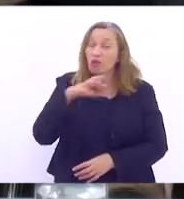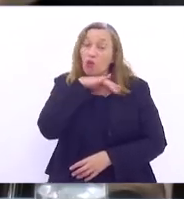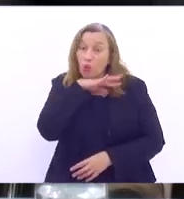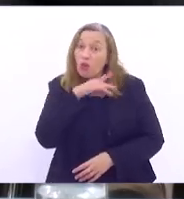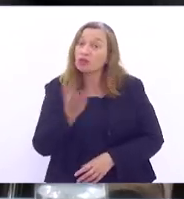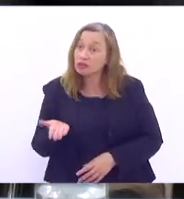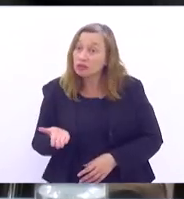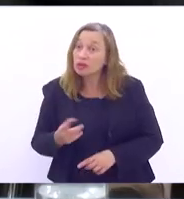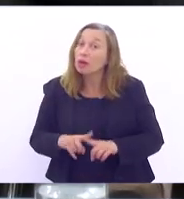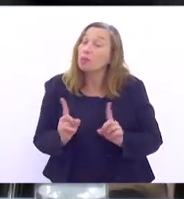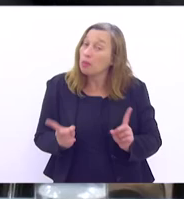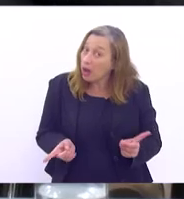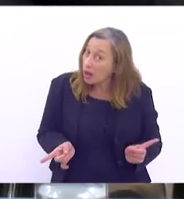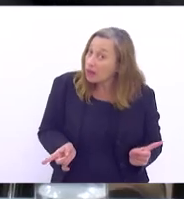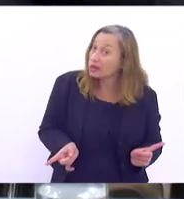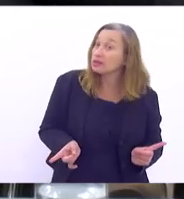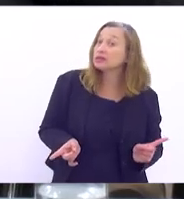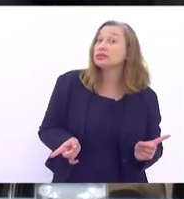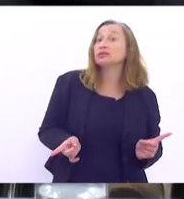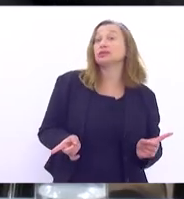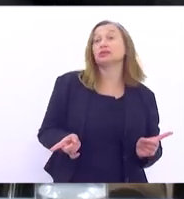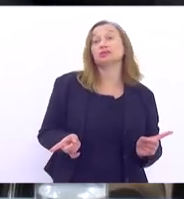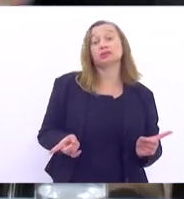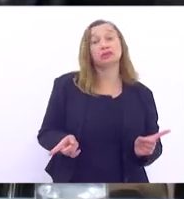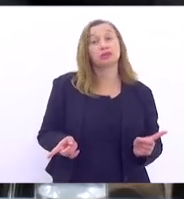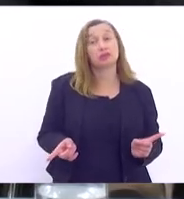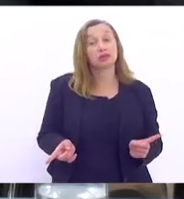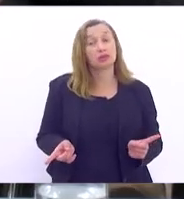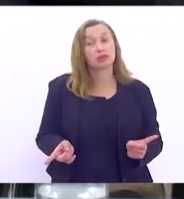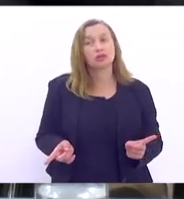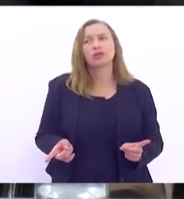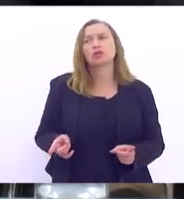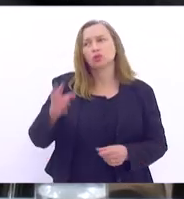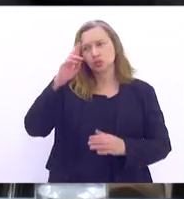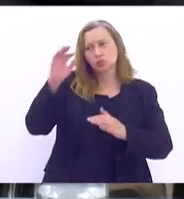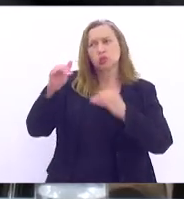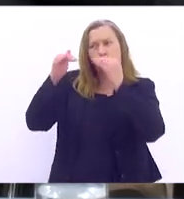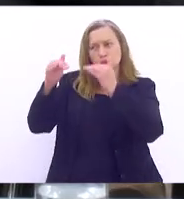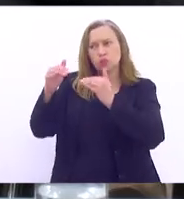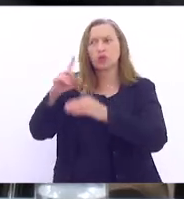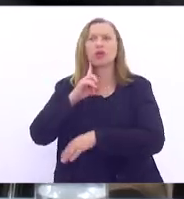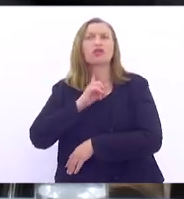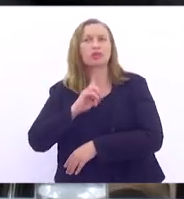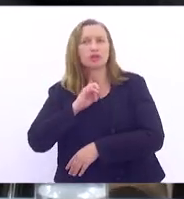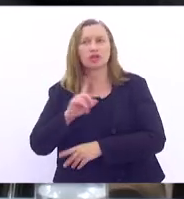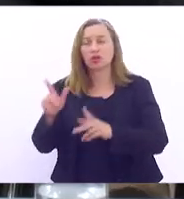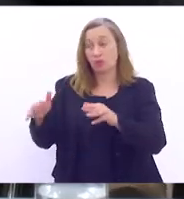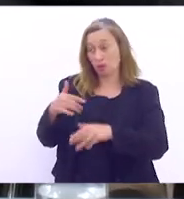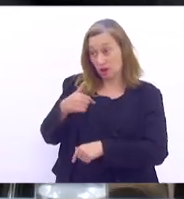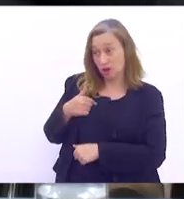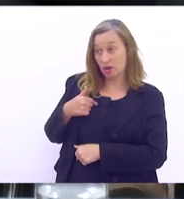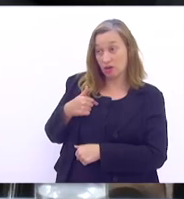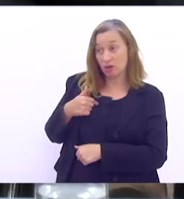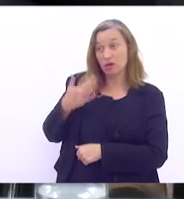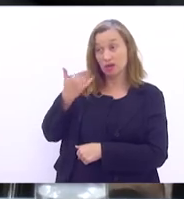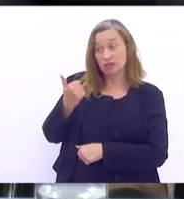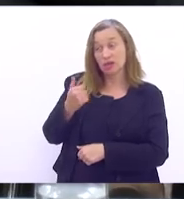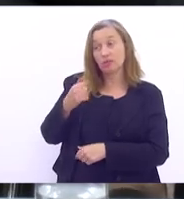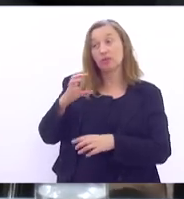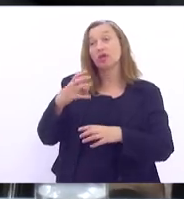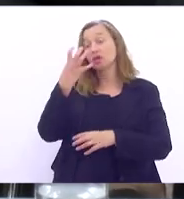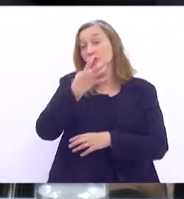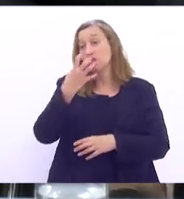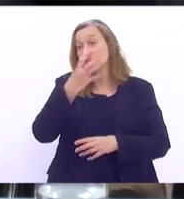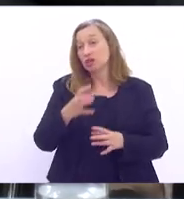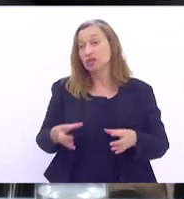horrorosos. Mas, ao mesmo tempo, Vossa Excelência tem flamenguista como eu, os cânticos da torcida